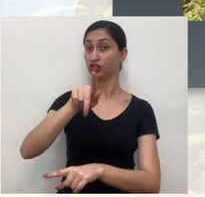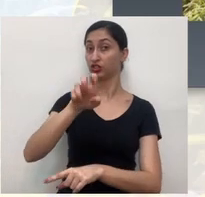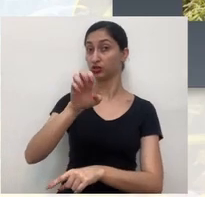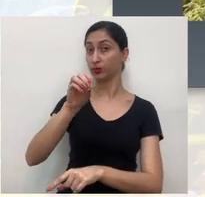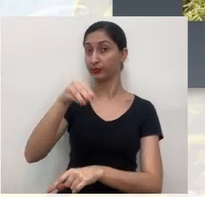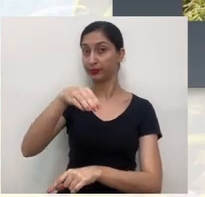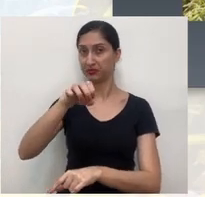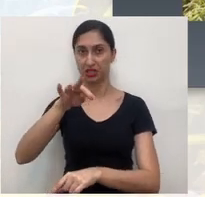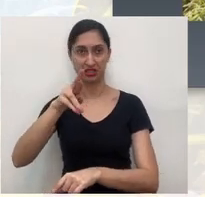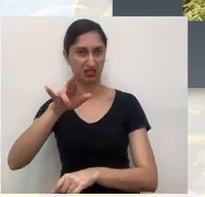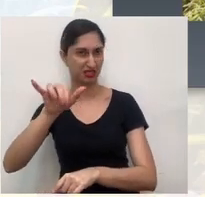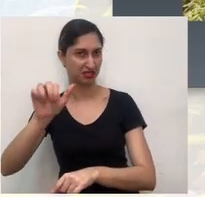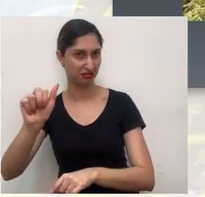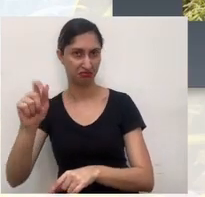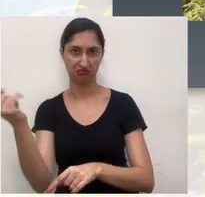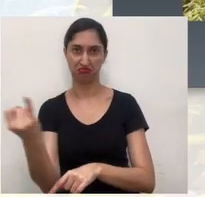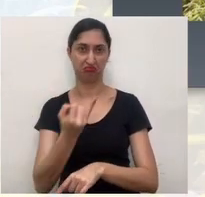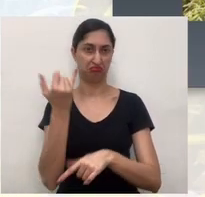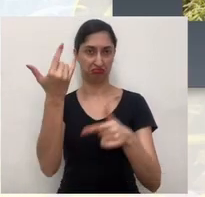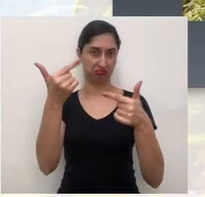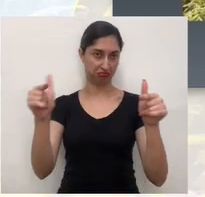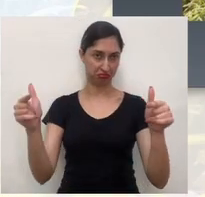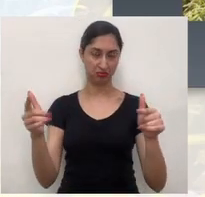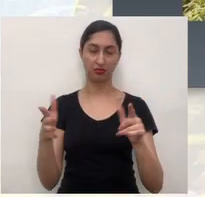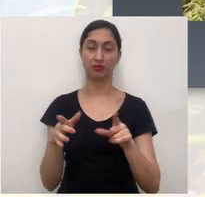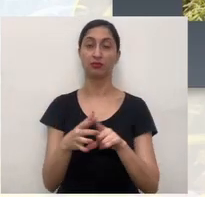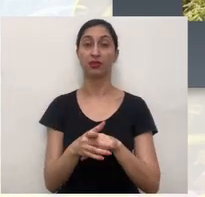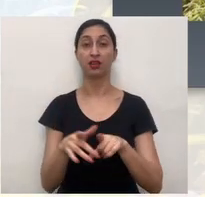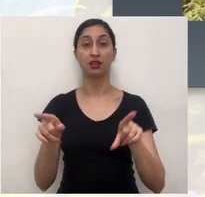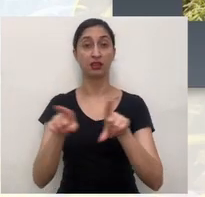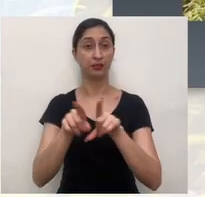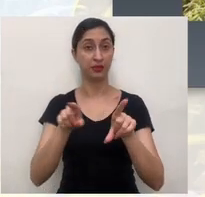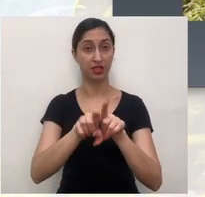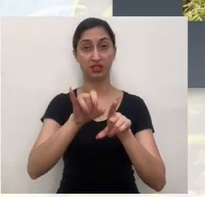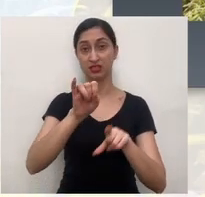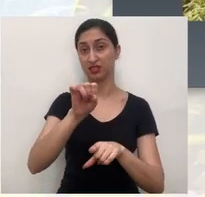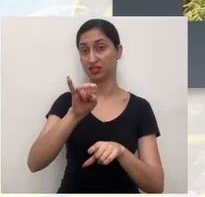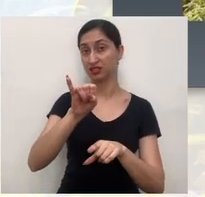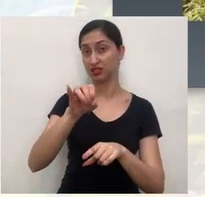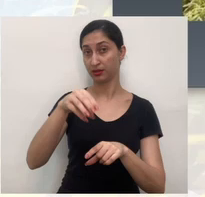aqui, né? A ortogonalidade ou a simetria são